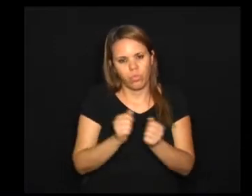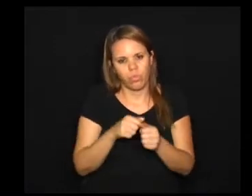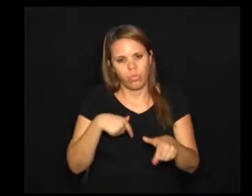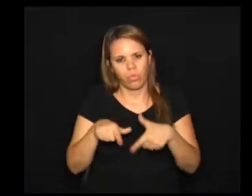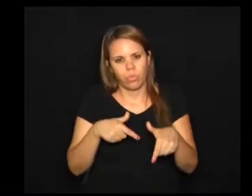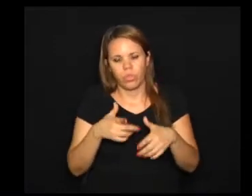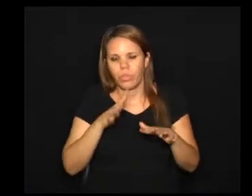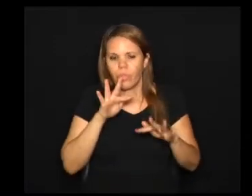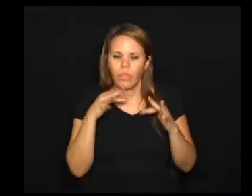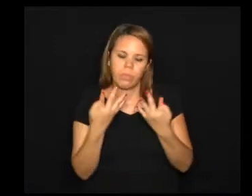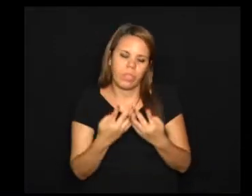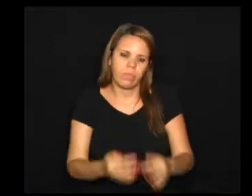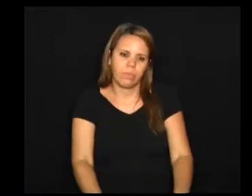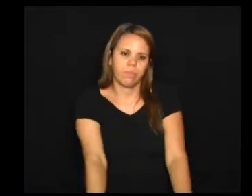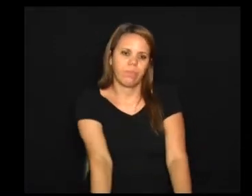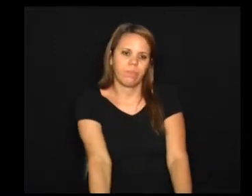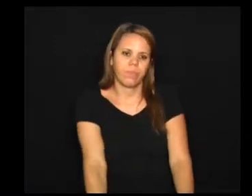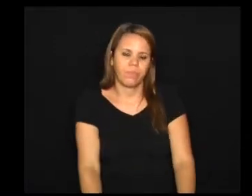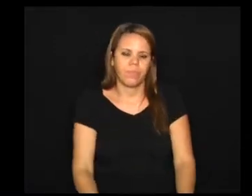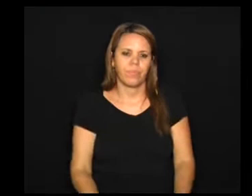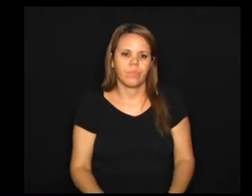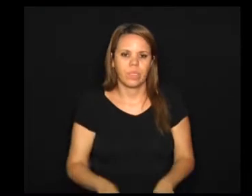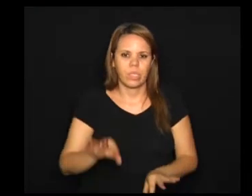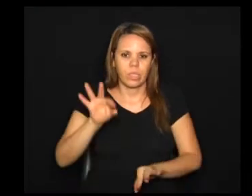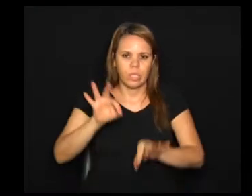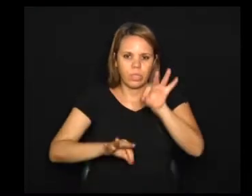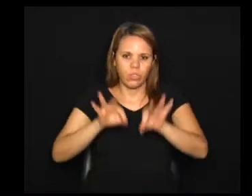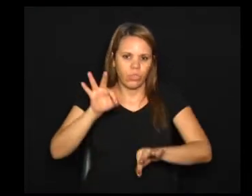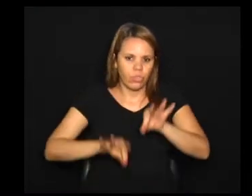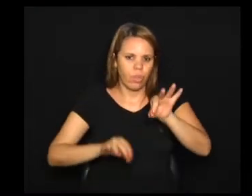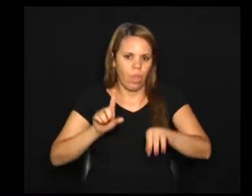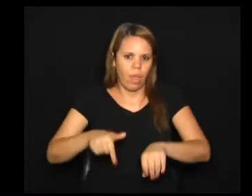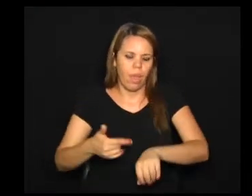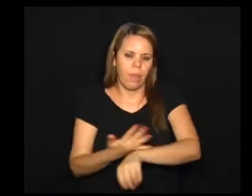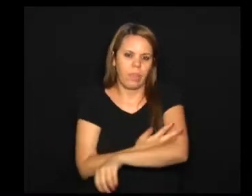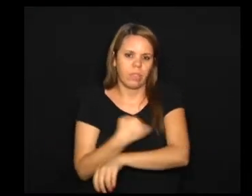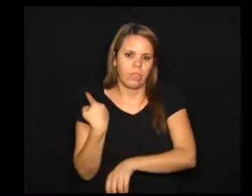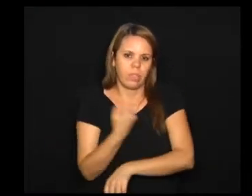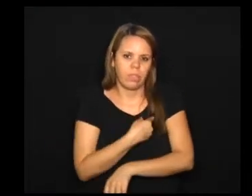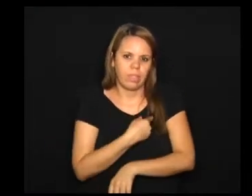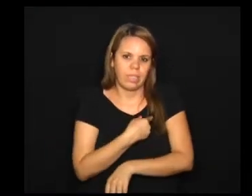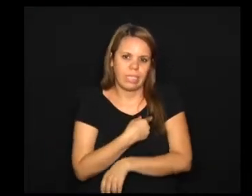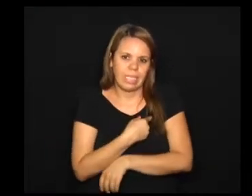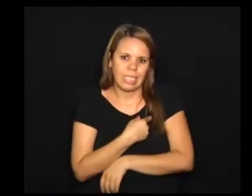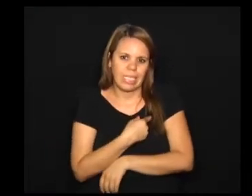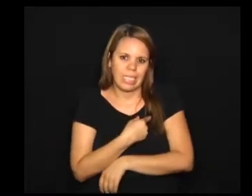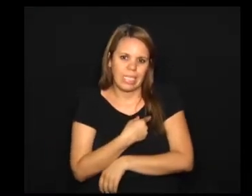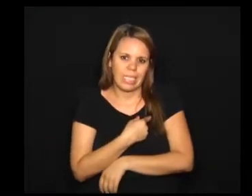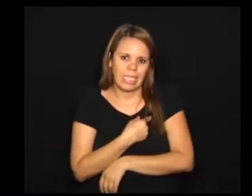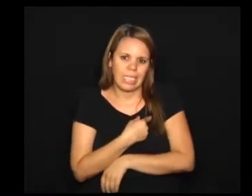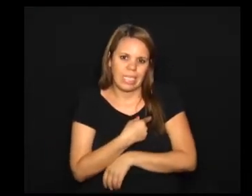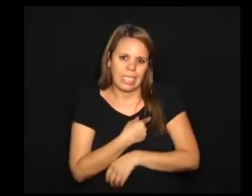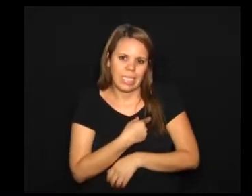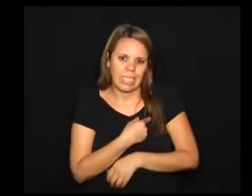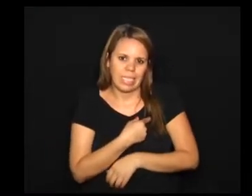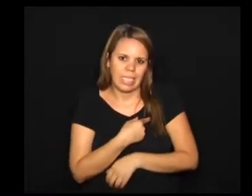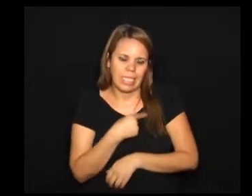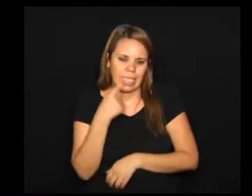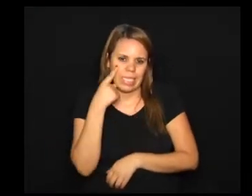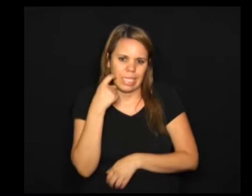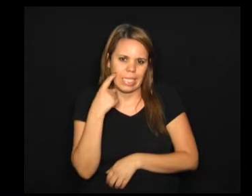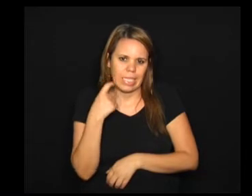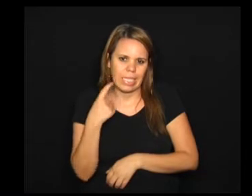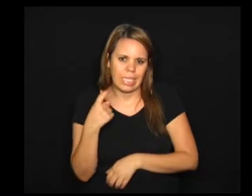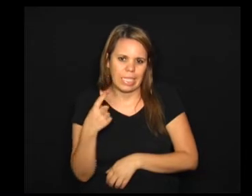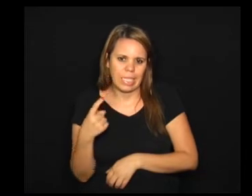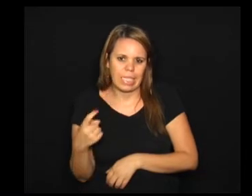os pais. E as dinâmicas são emocionantes, né, que a gente chega até de fato, se emocionar, chorar